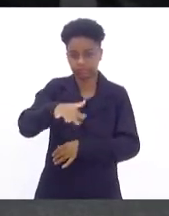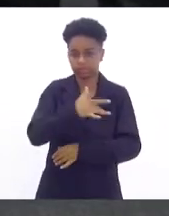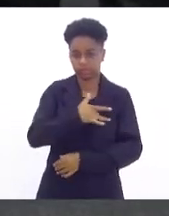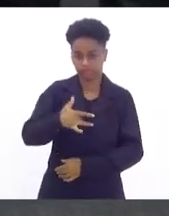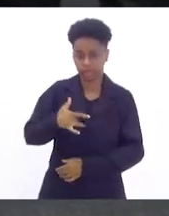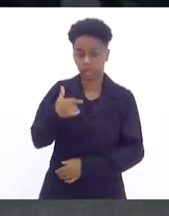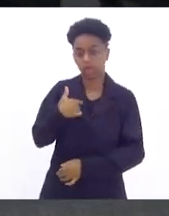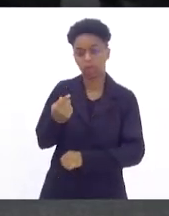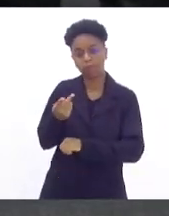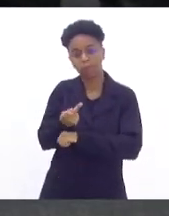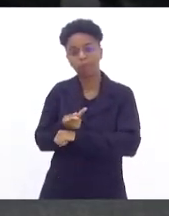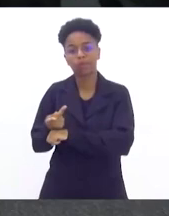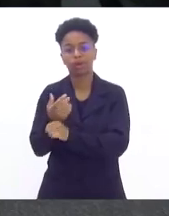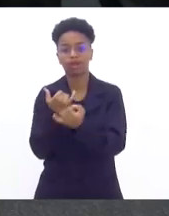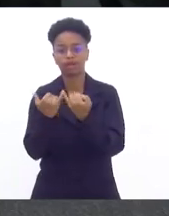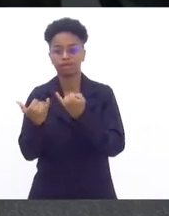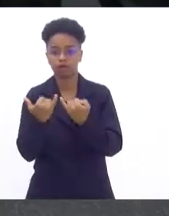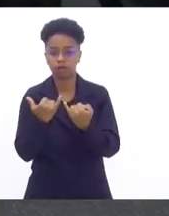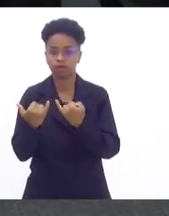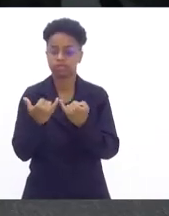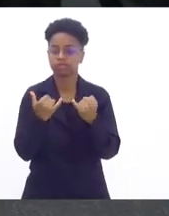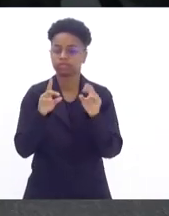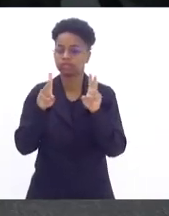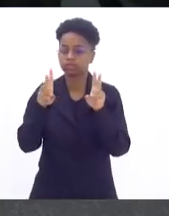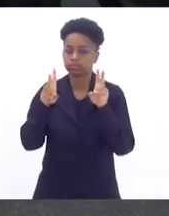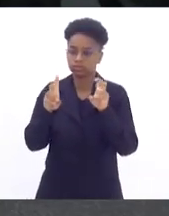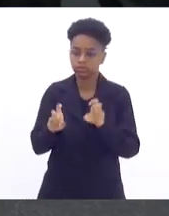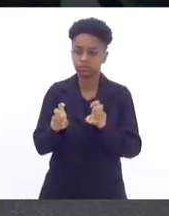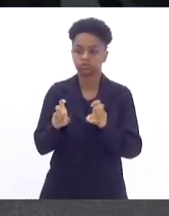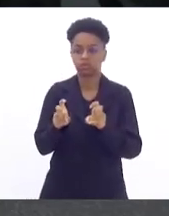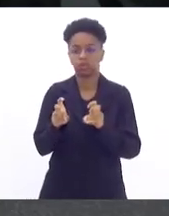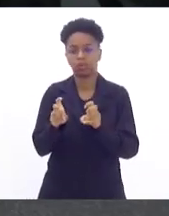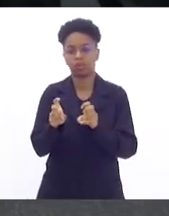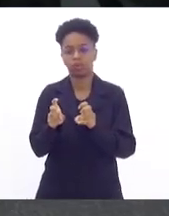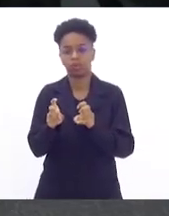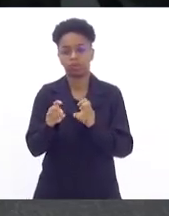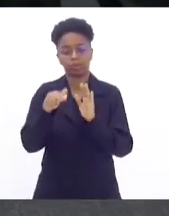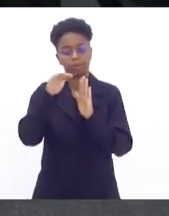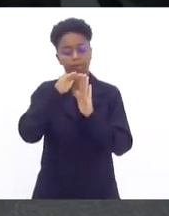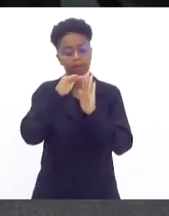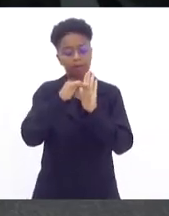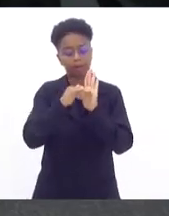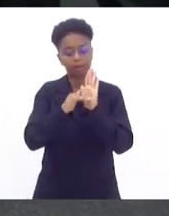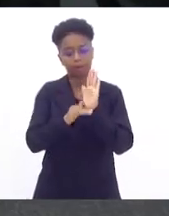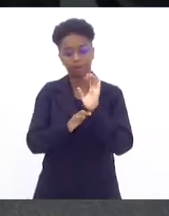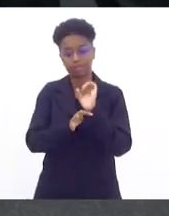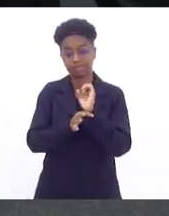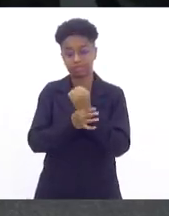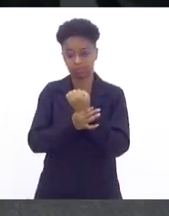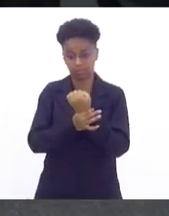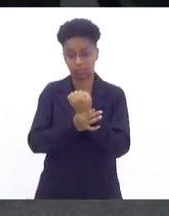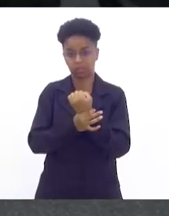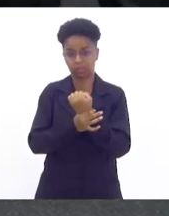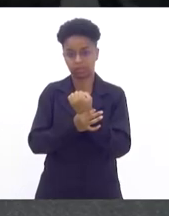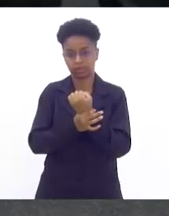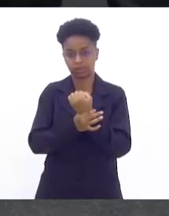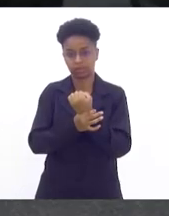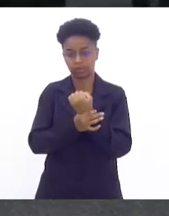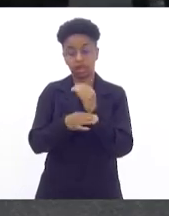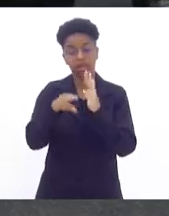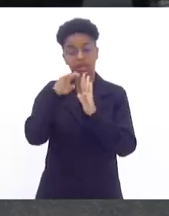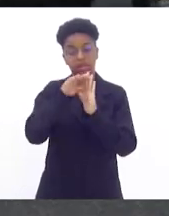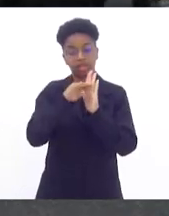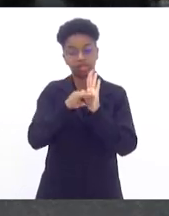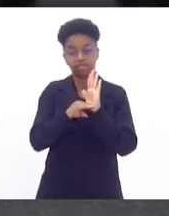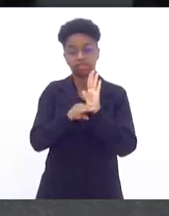buscar as informações relativas a uma lista de segurança perdão lista de